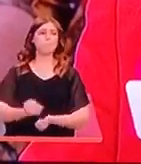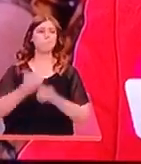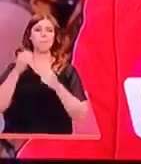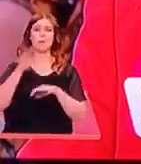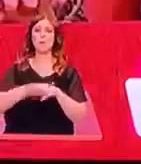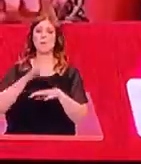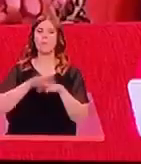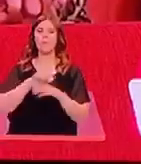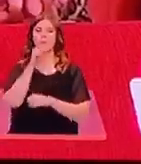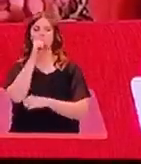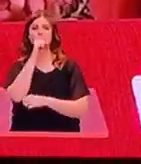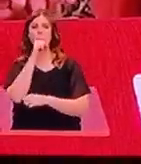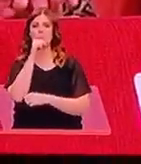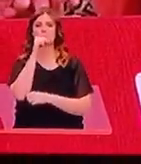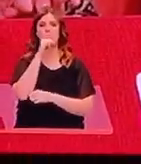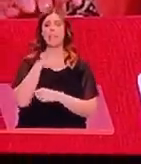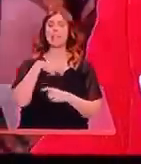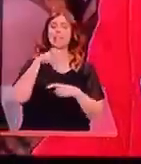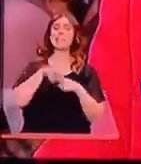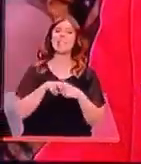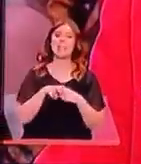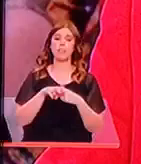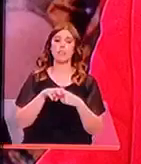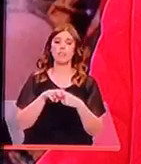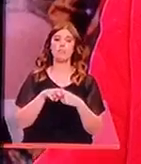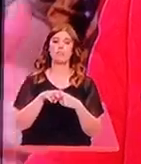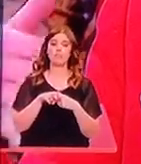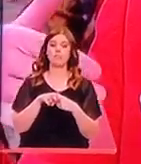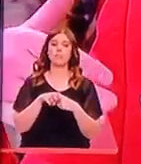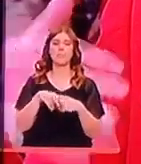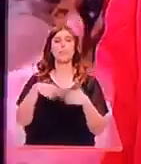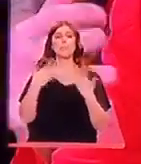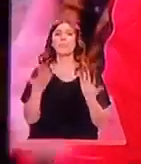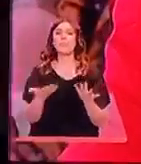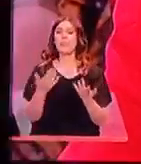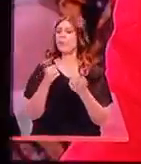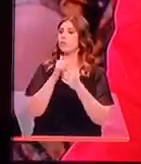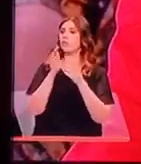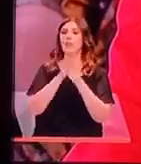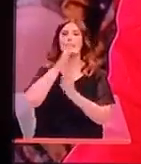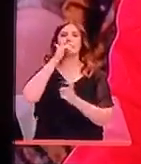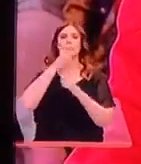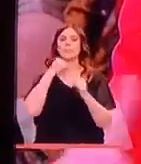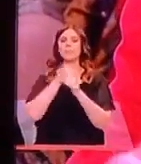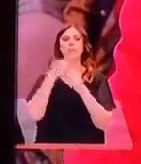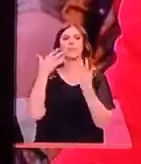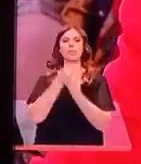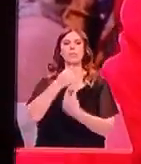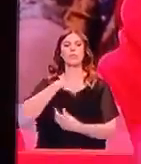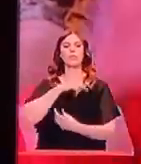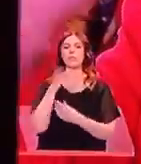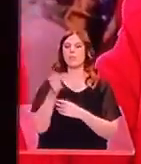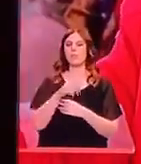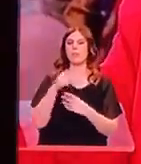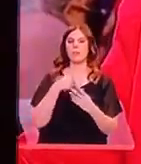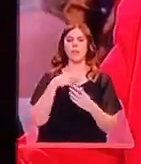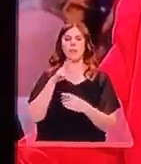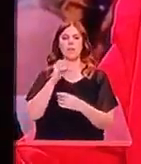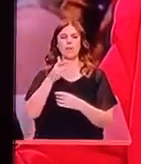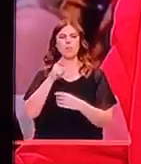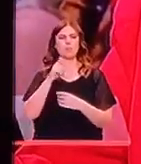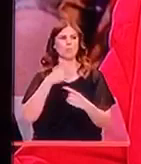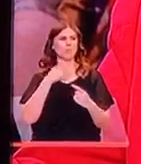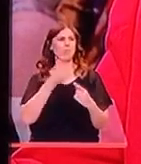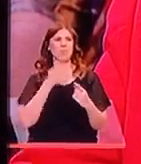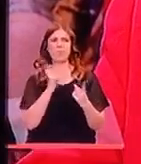um mini concerto aqui sentado. Foi exatamente. Foi alto. Certo. Então, todas as pessoas que trabalham comigo chegaram e disseram: Roberto, você não devia